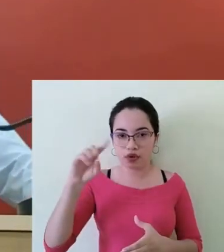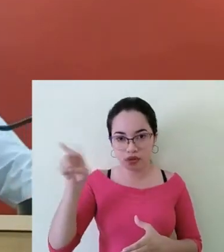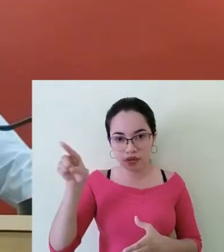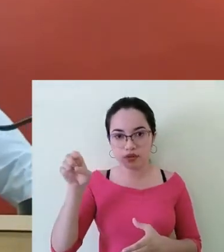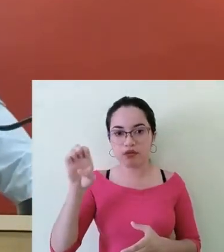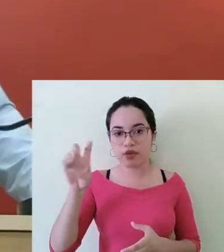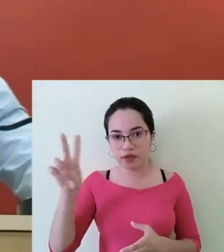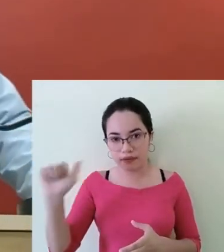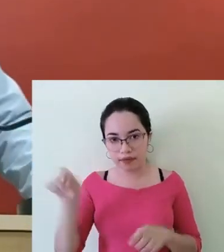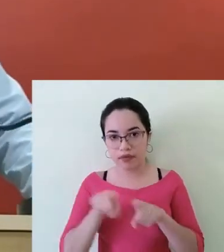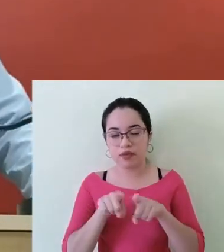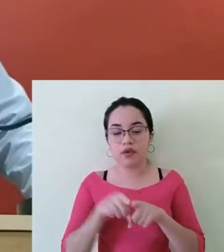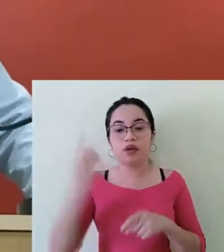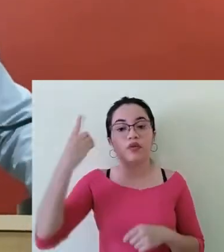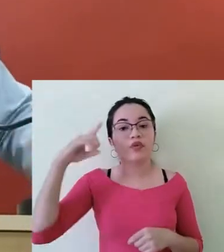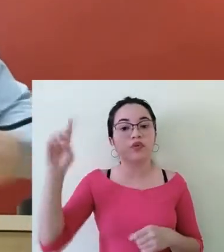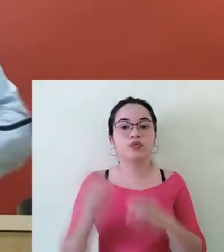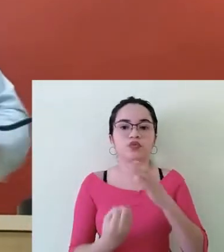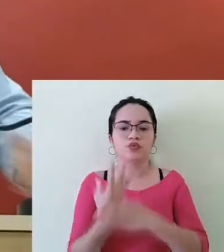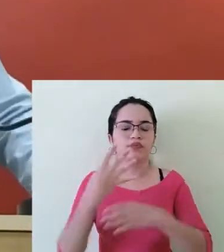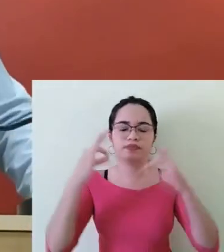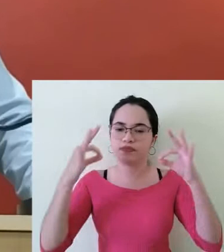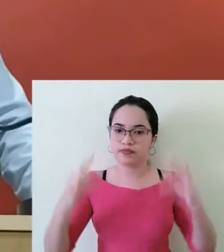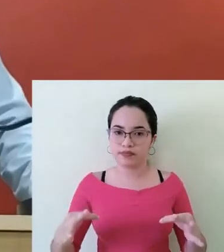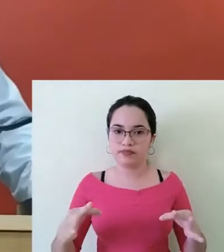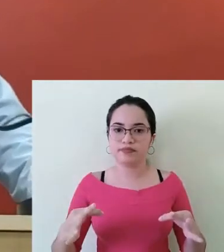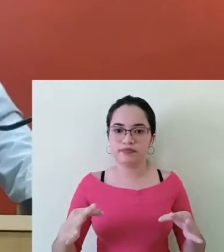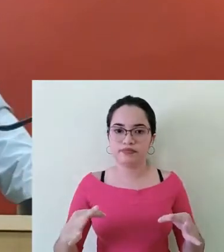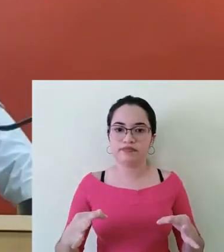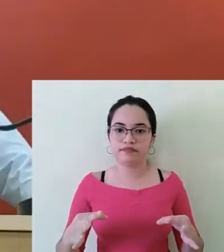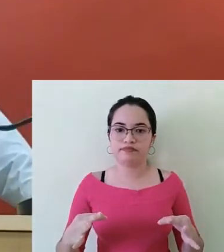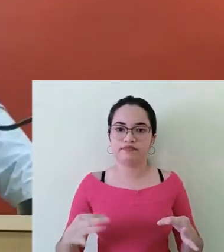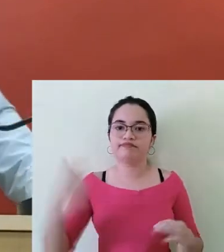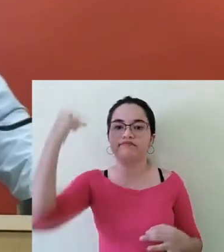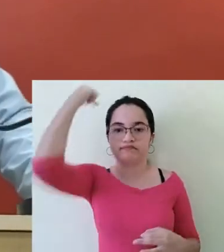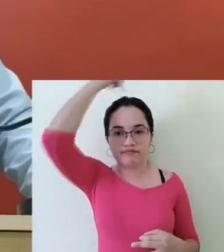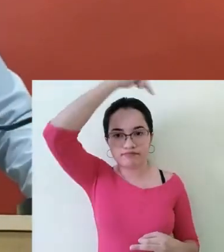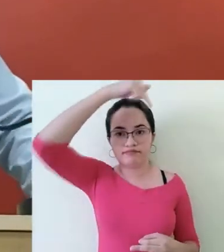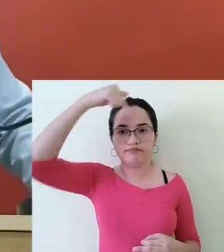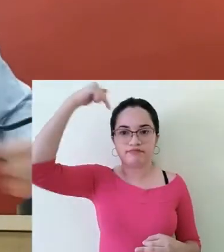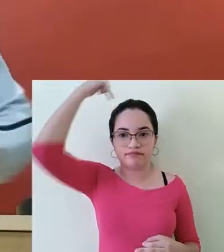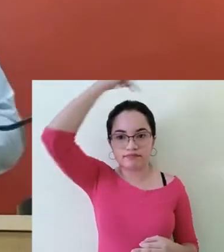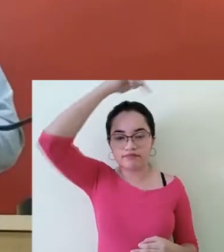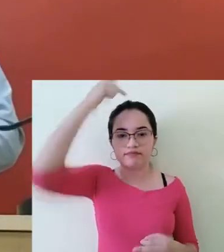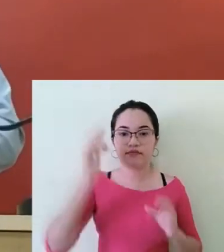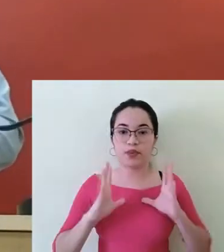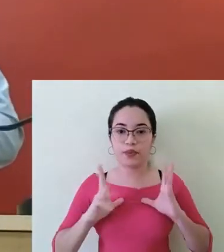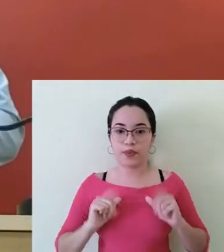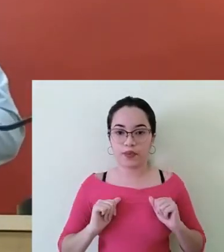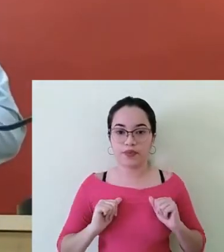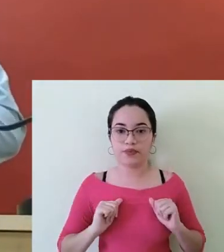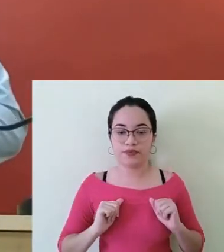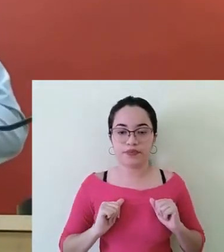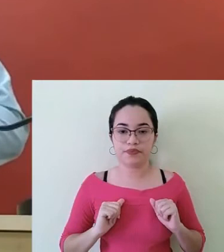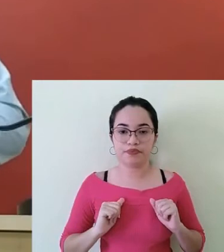Eva, Deus os criou perfeito, num estado de santidade, de